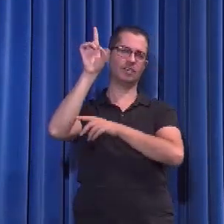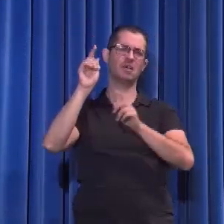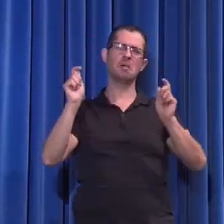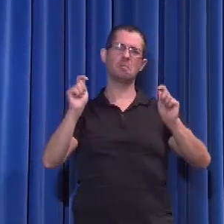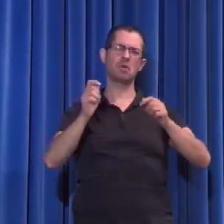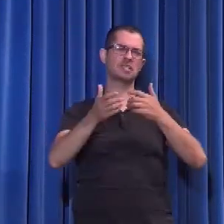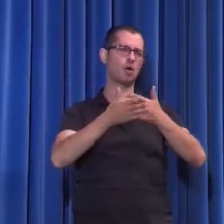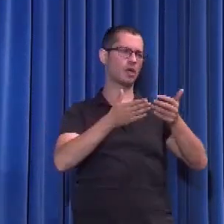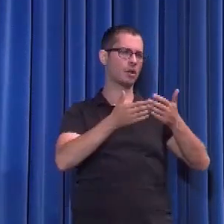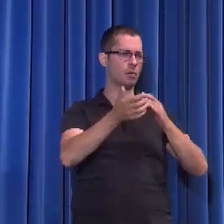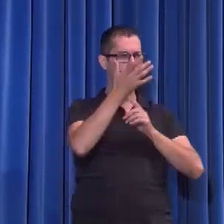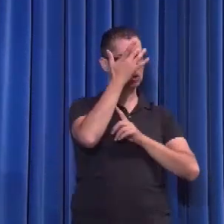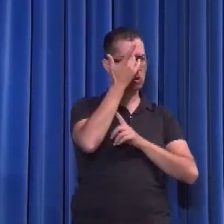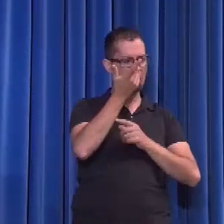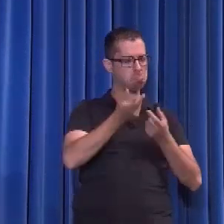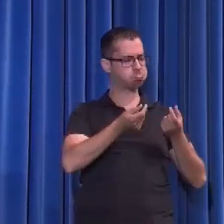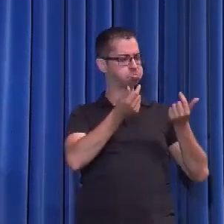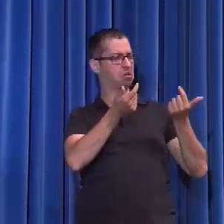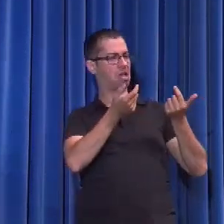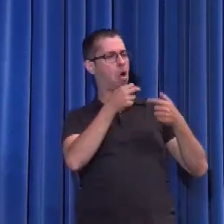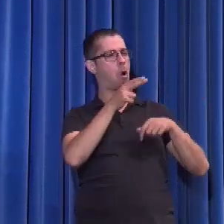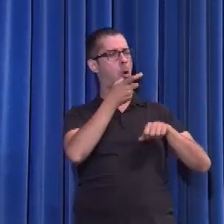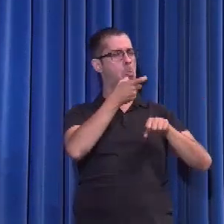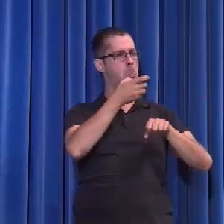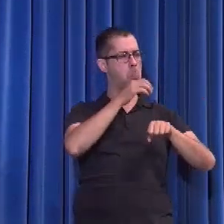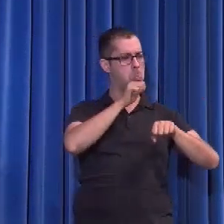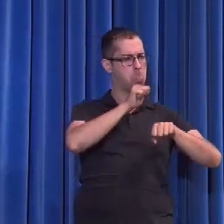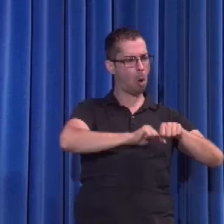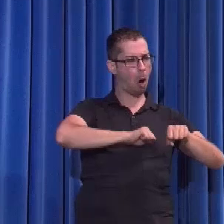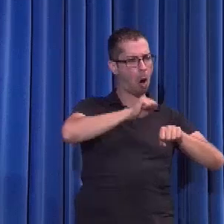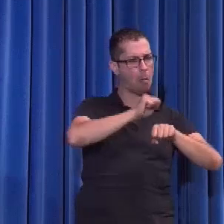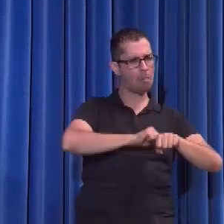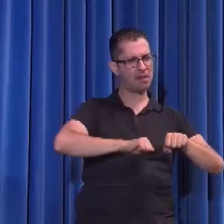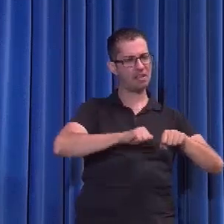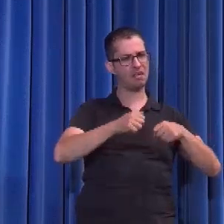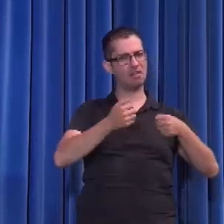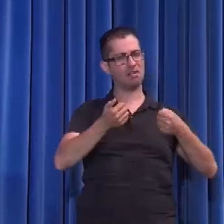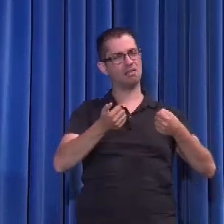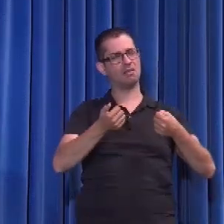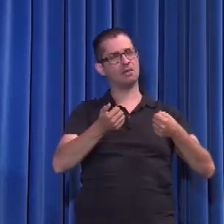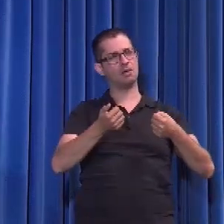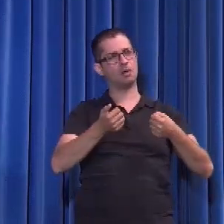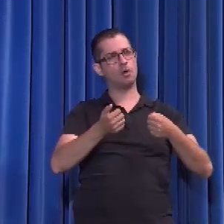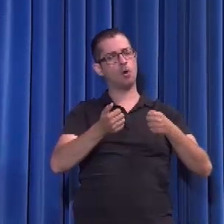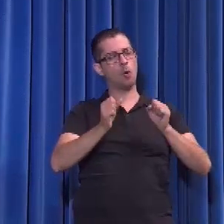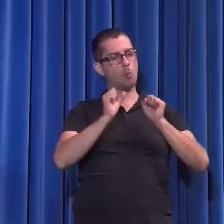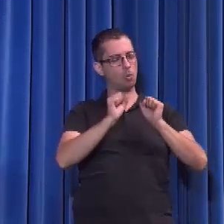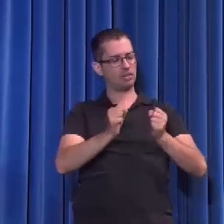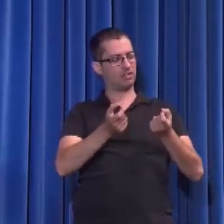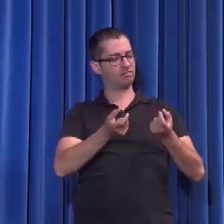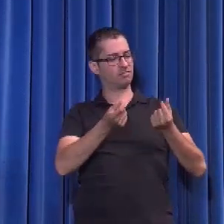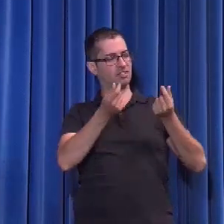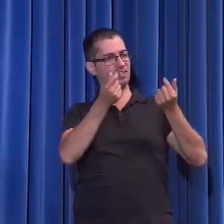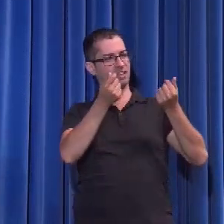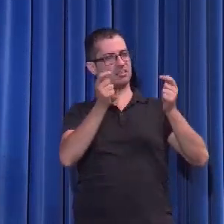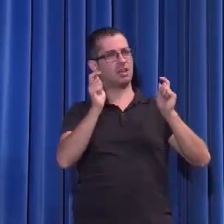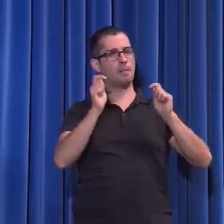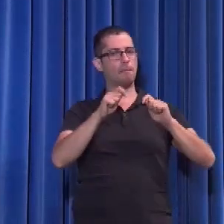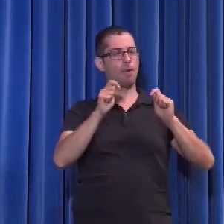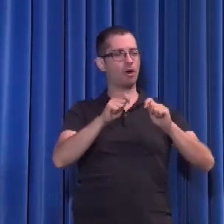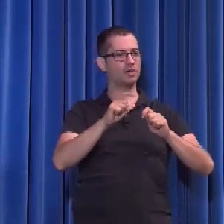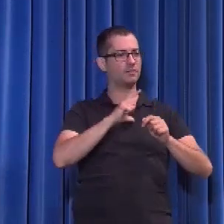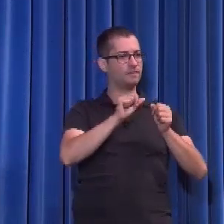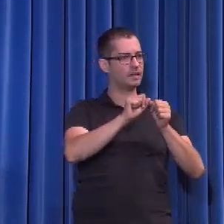regime financeiro, amados, qual for adotado por um país, o poder das riquezas, ela pode